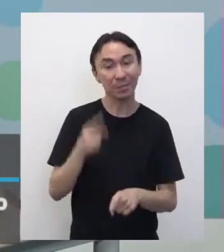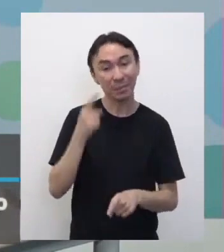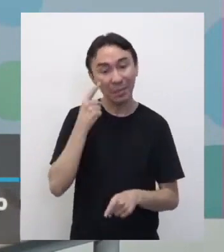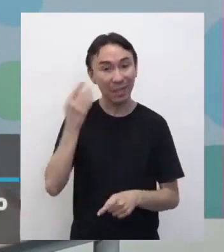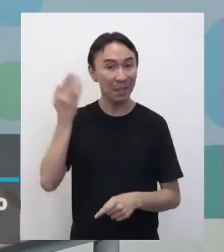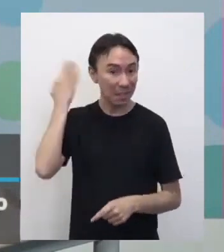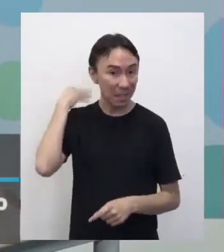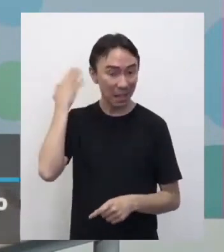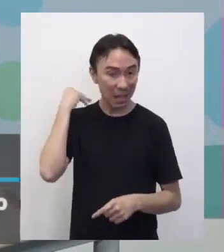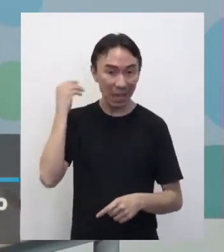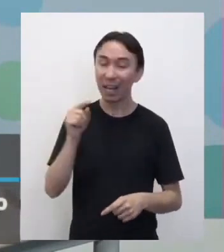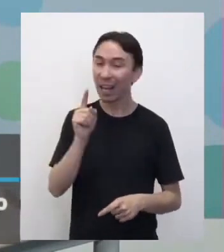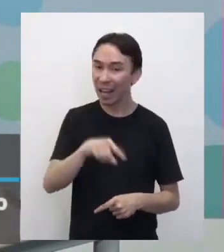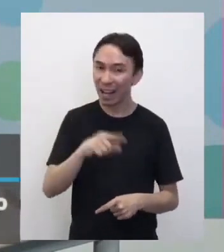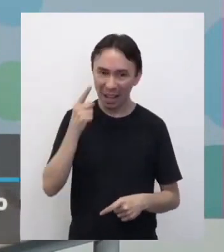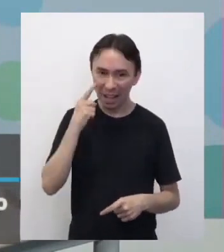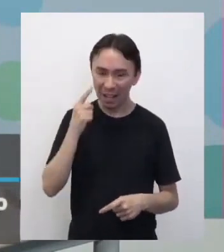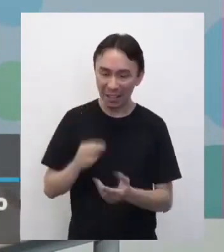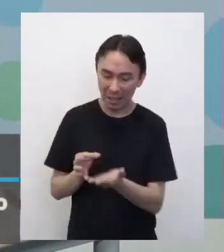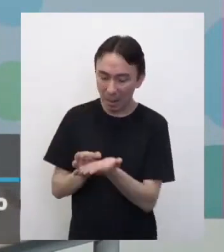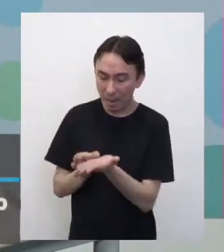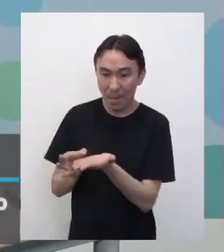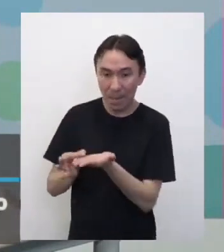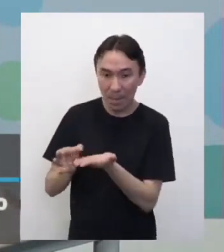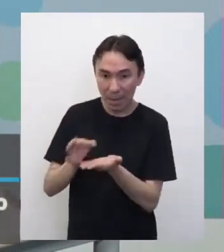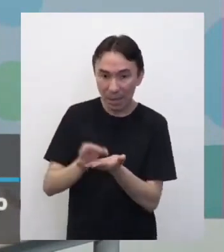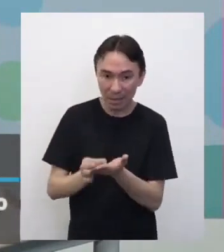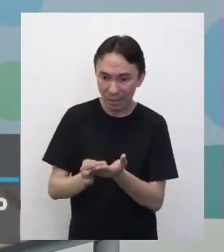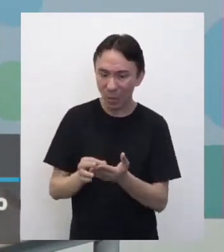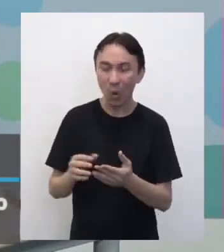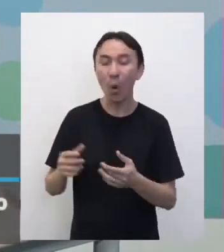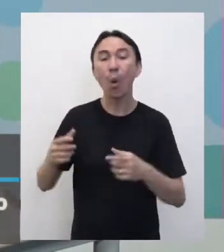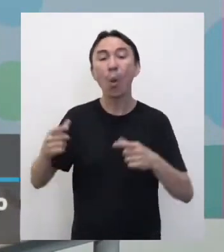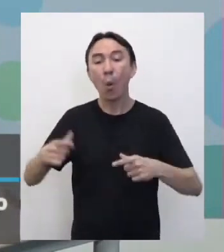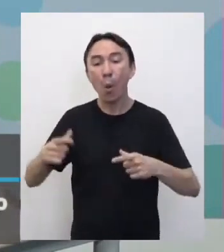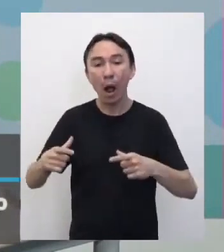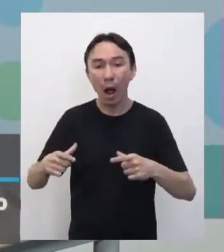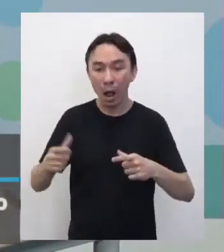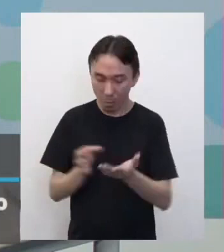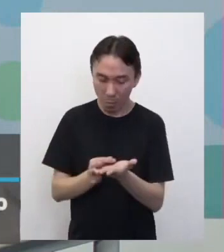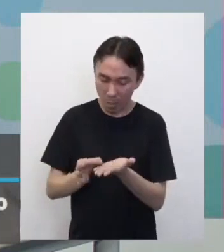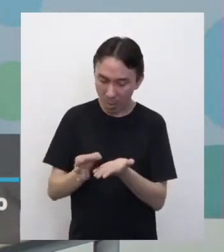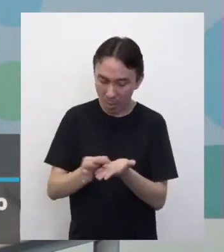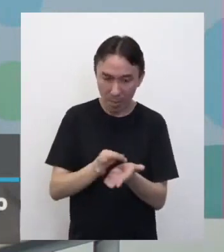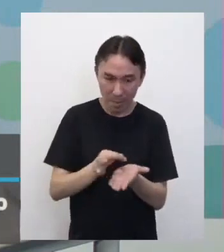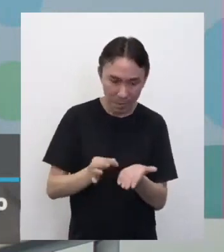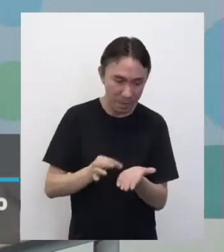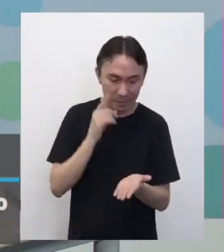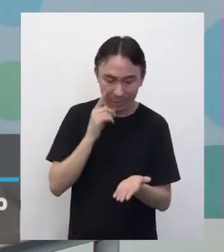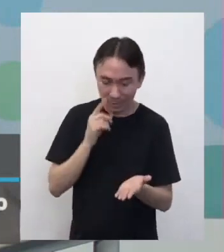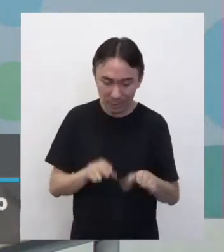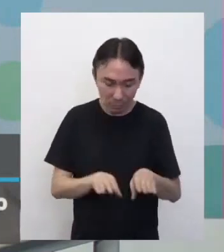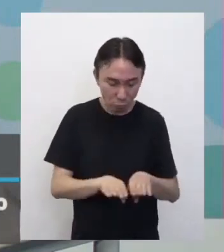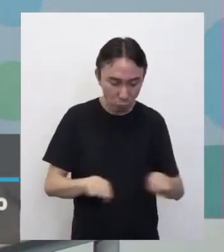colocavam moedas de diversas regiões, de diversas cidades em cima desses banquinhos, e a pessoa que estava visitando a feira e